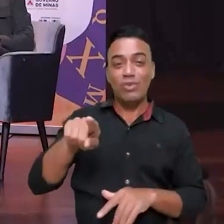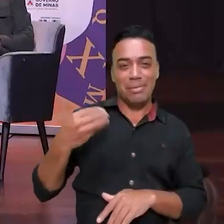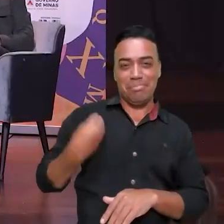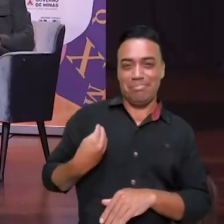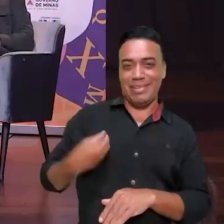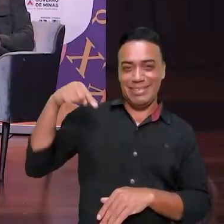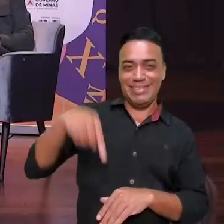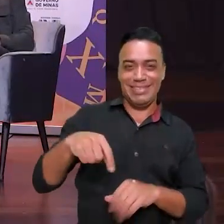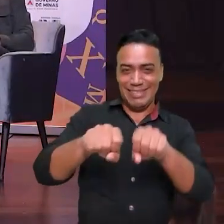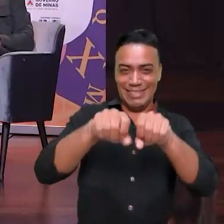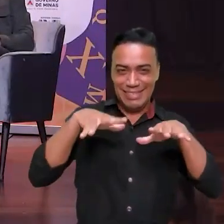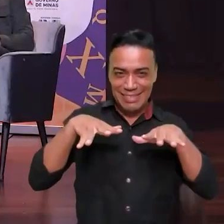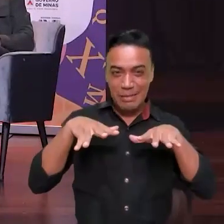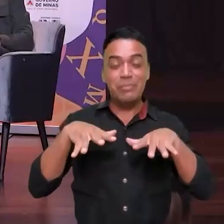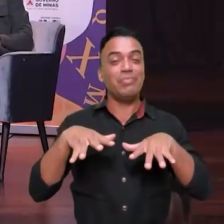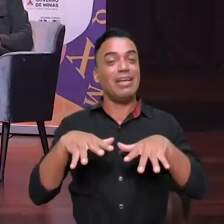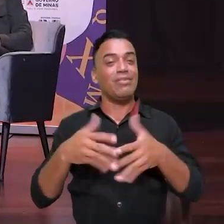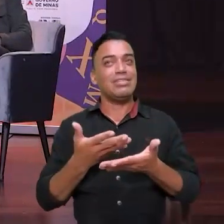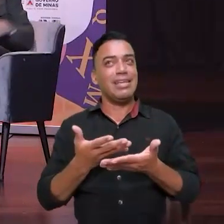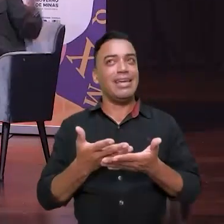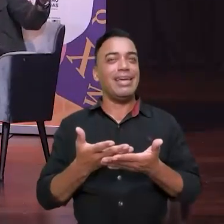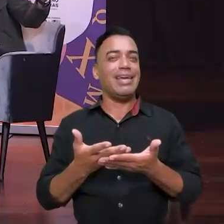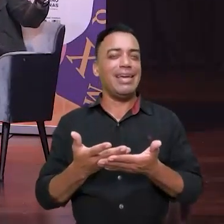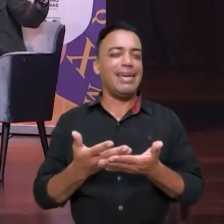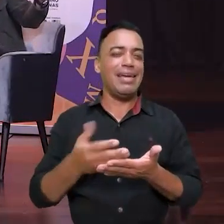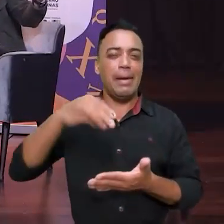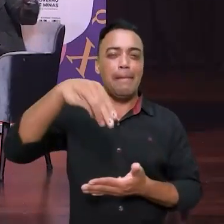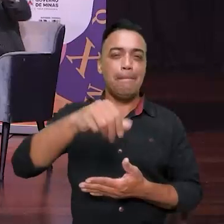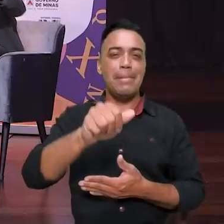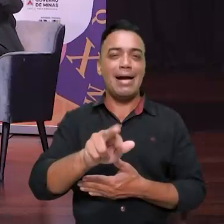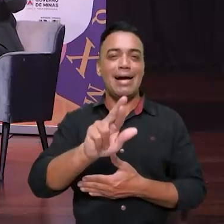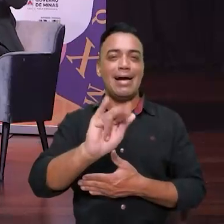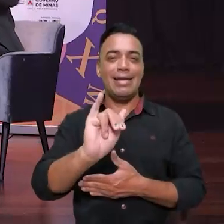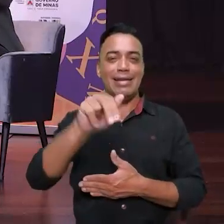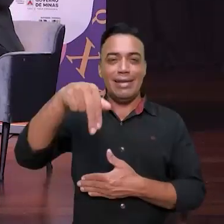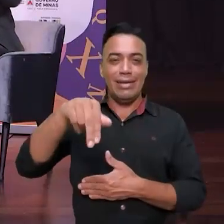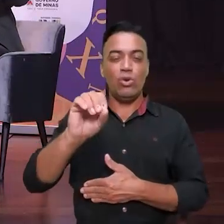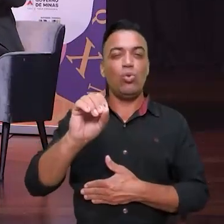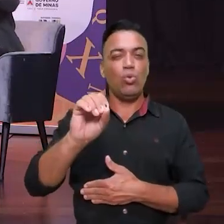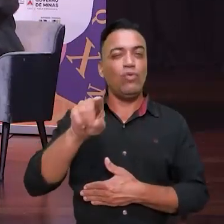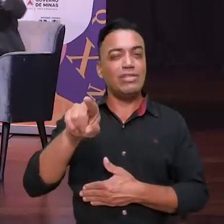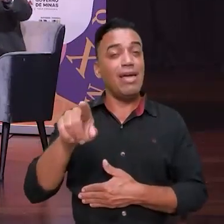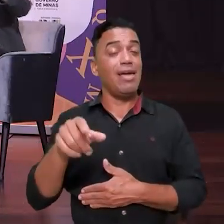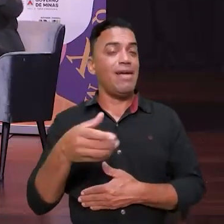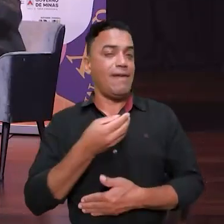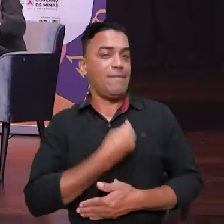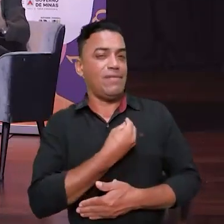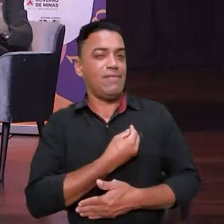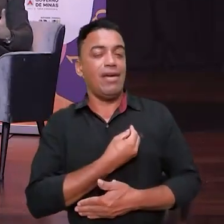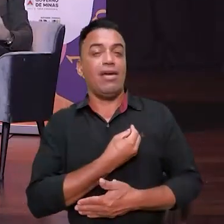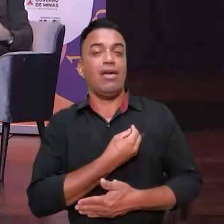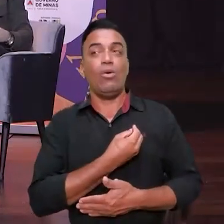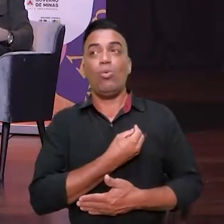aqui. Você nos trouxe, né, Marinho, uma das histórias mais incríveis que você viveu, você se emprestou